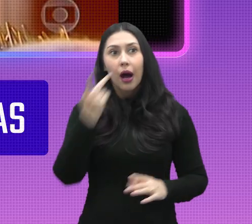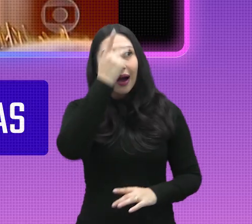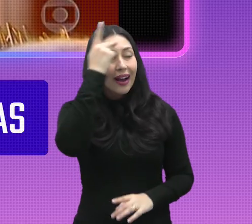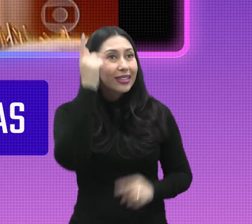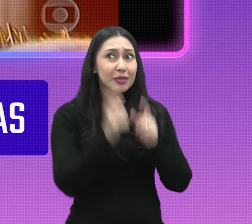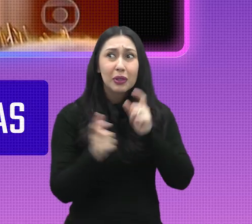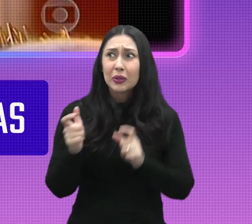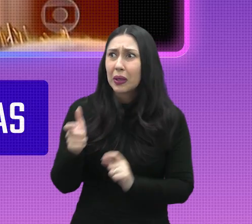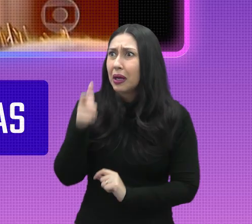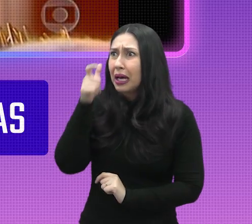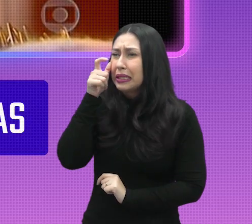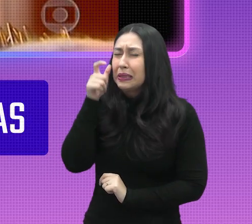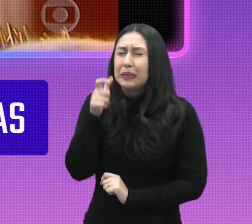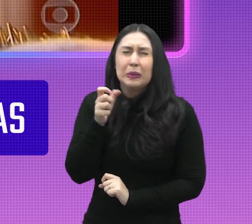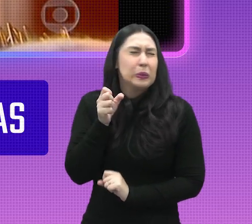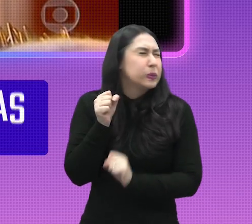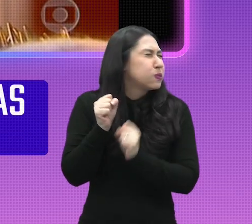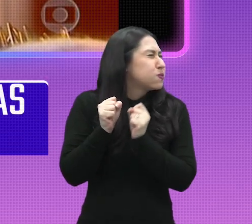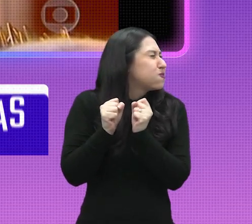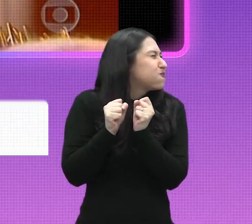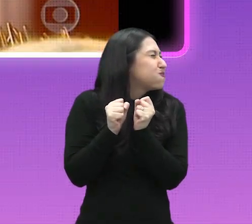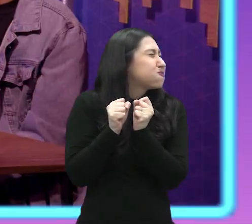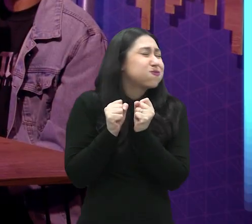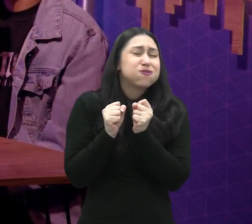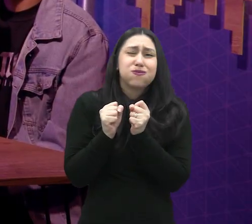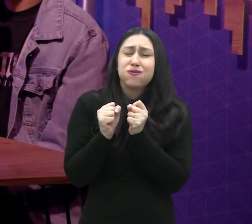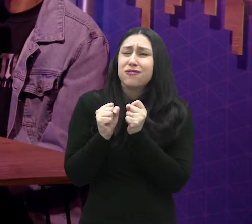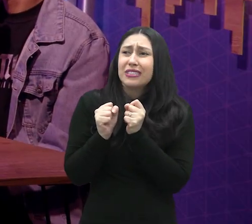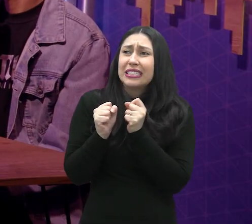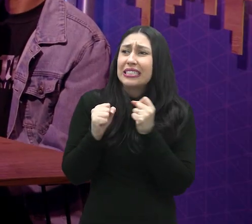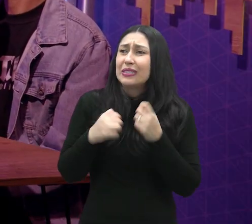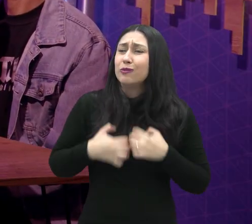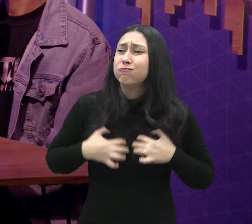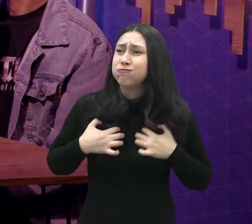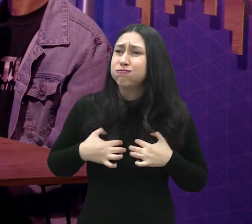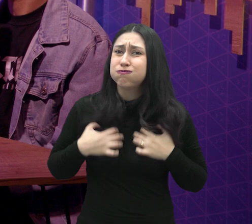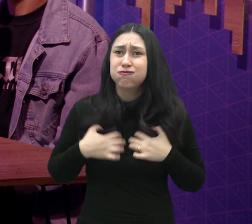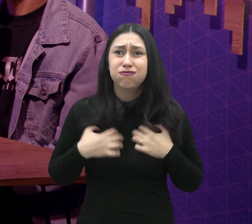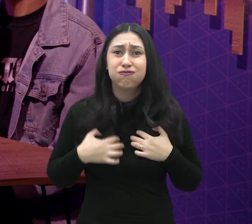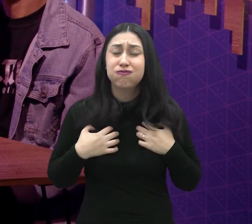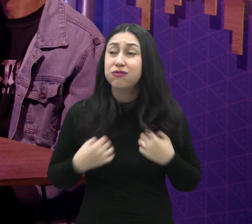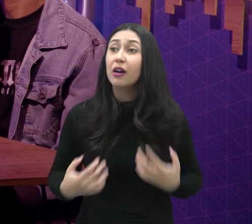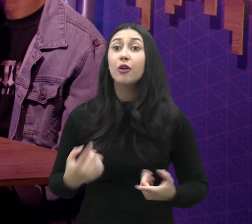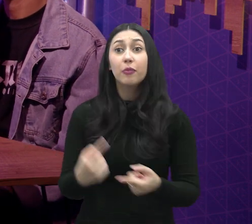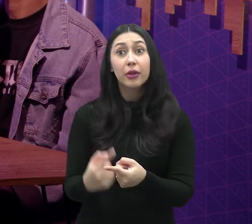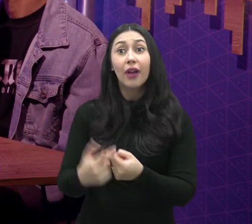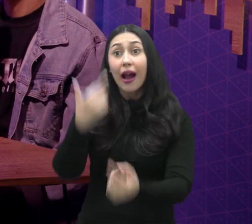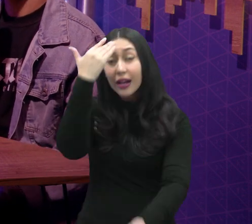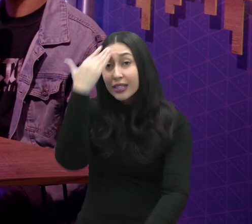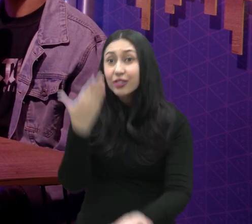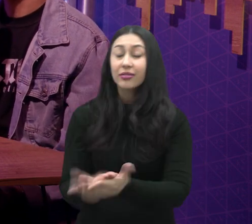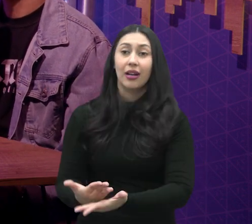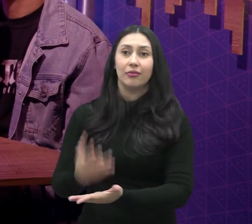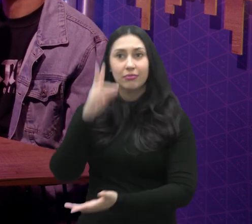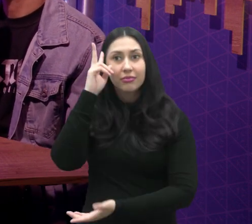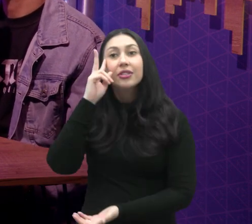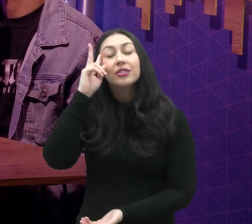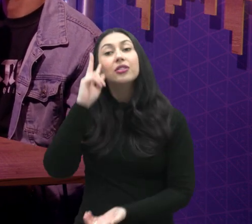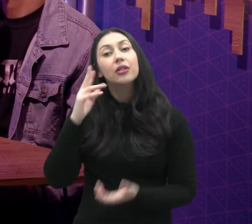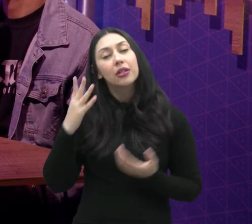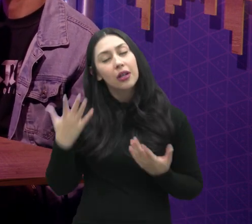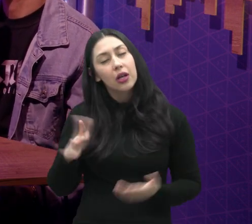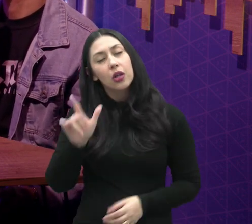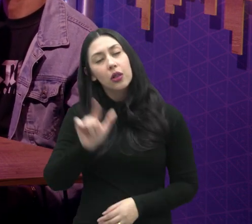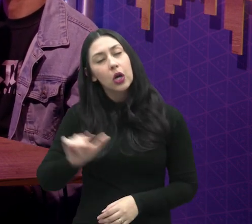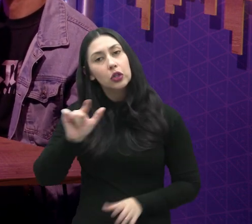sentiam agonia, as pessoas ficavam aflitas com aquilo. Eles compraram, de fato. Obviamente que vem de um